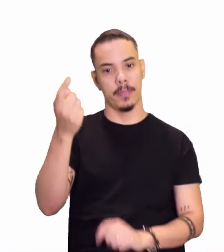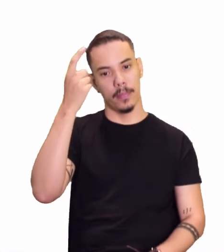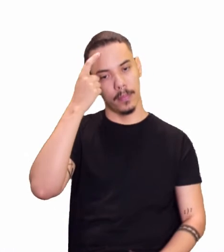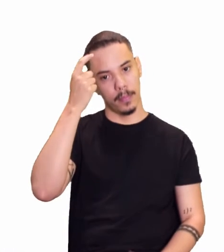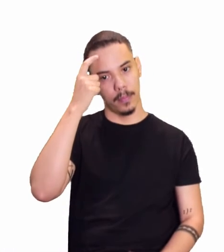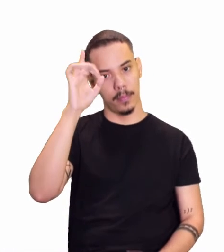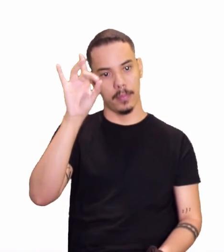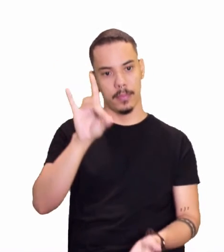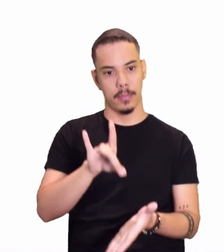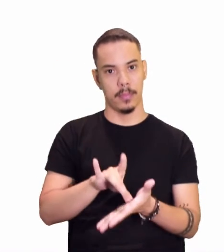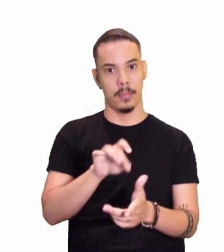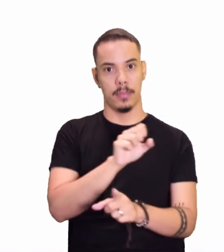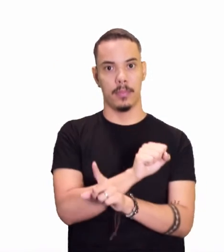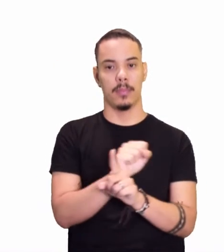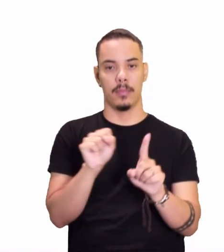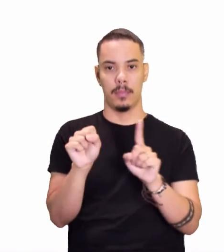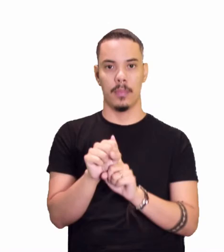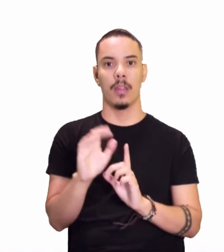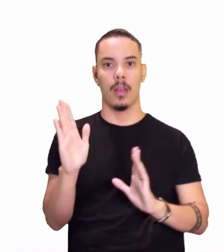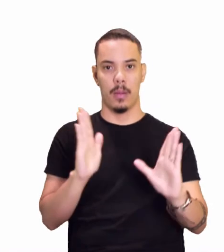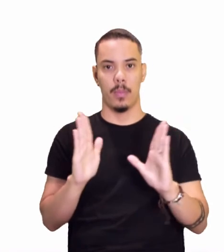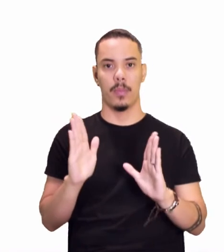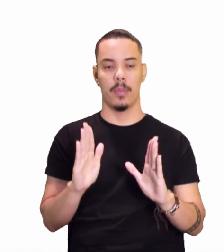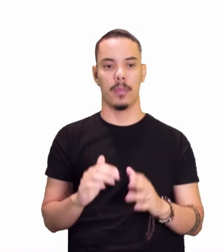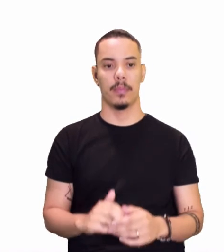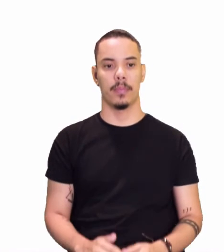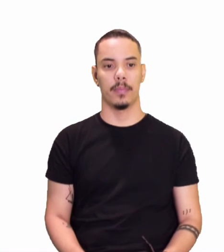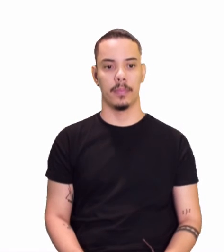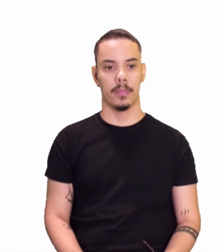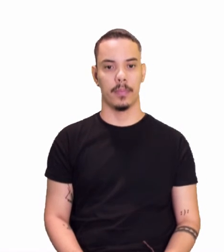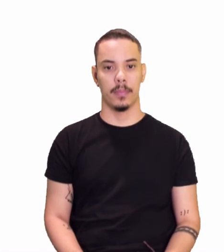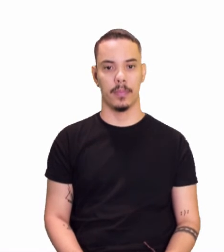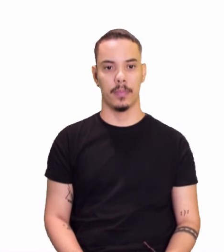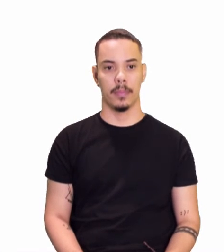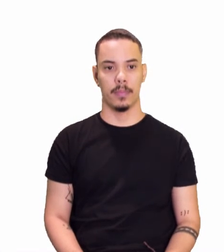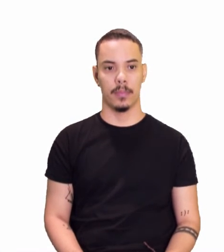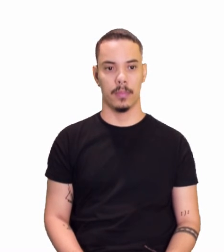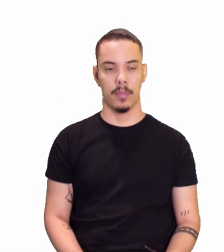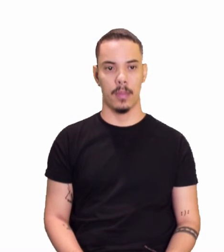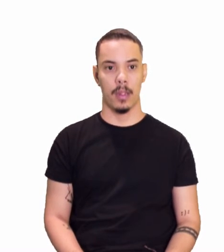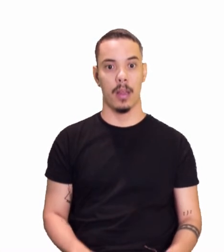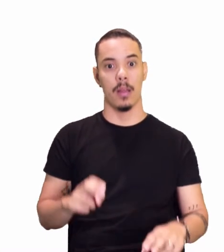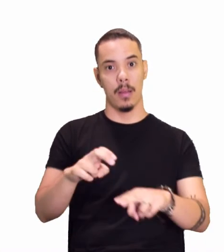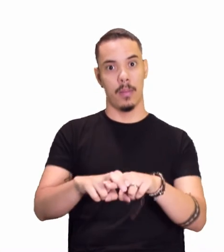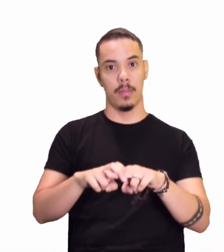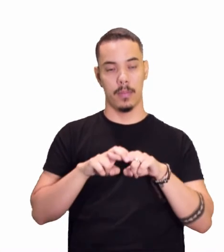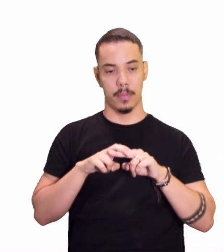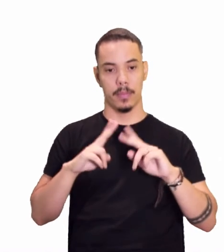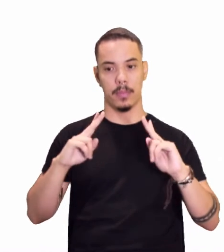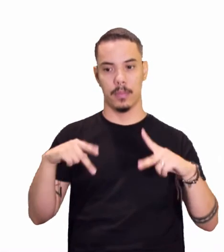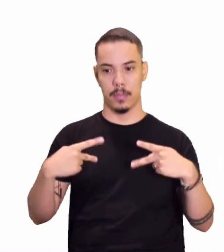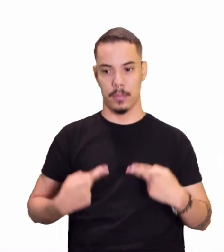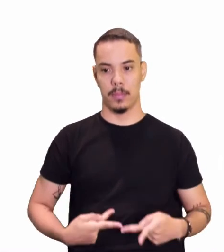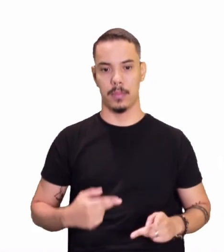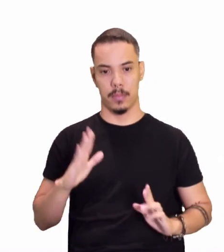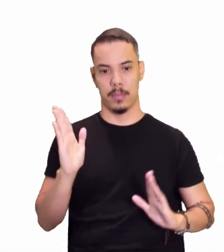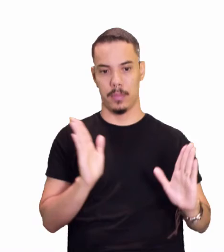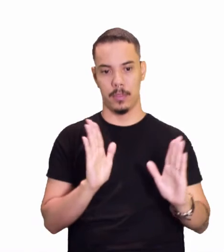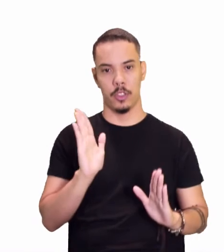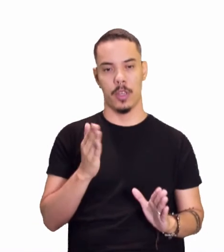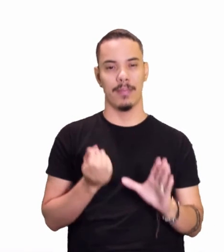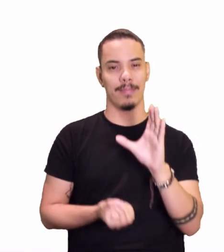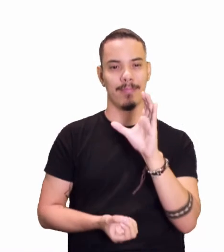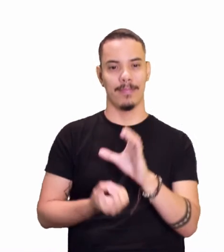à realidade social dessa época do humanismo, certo? Então, o período humanista, ela foi produzida